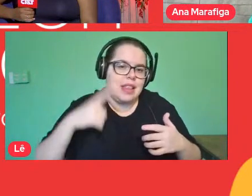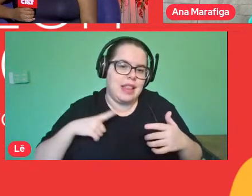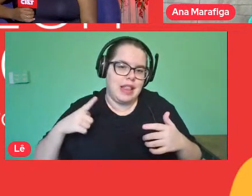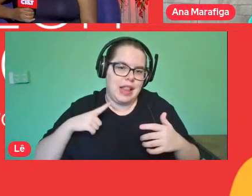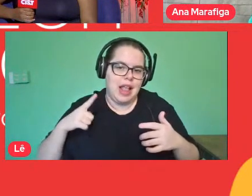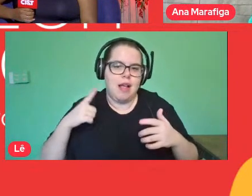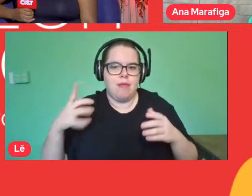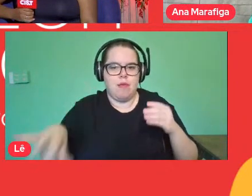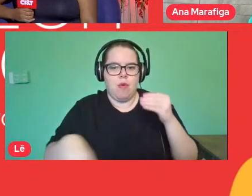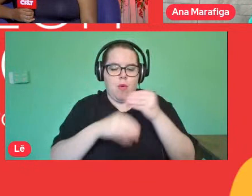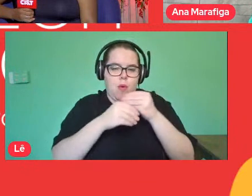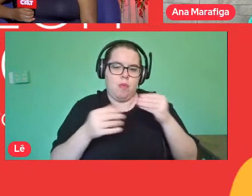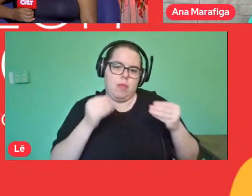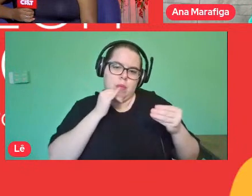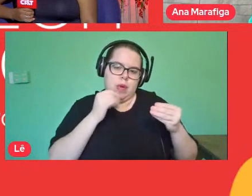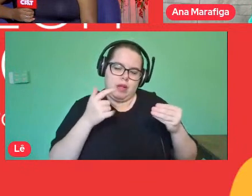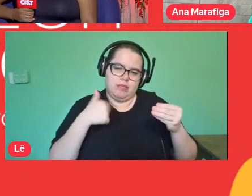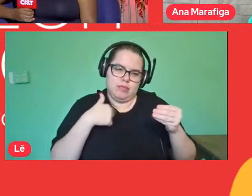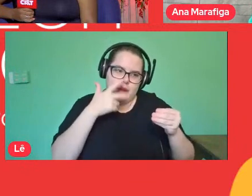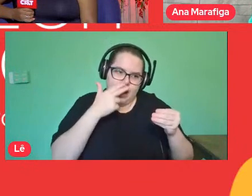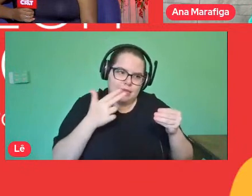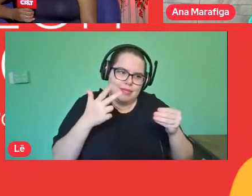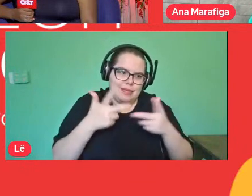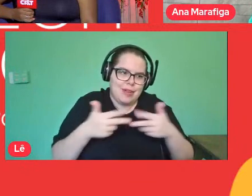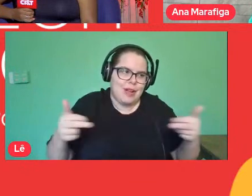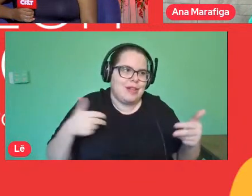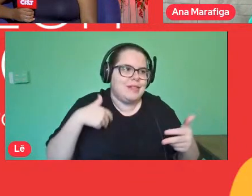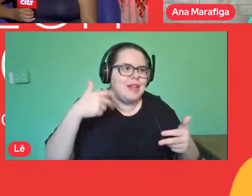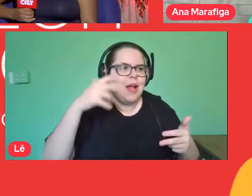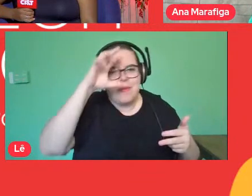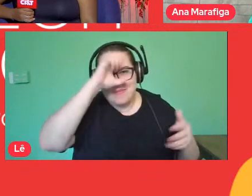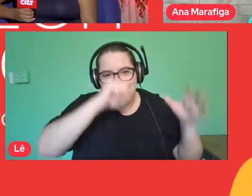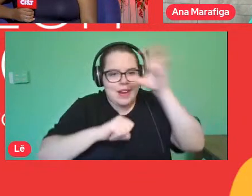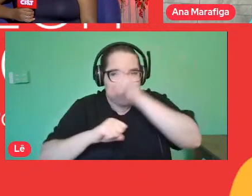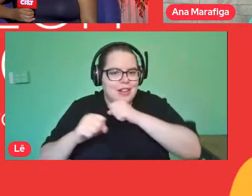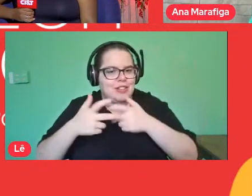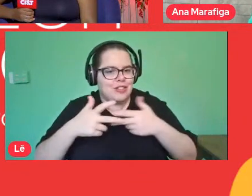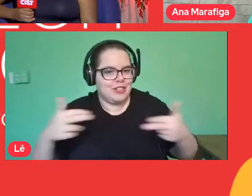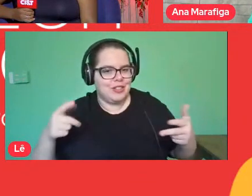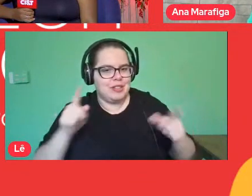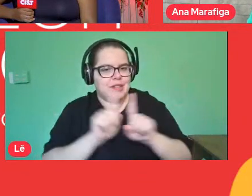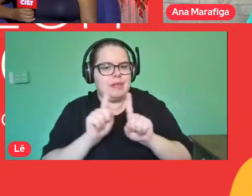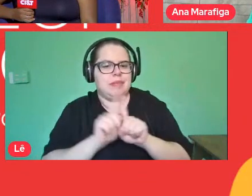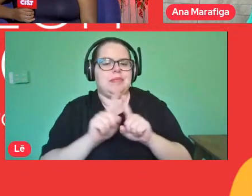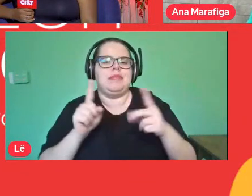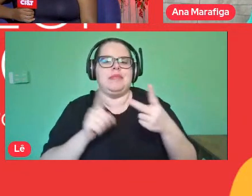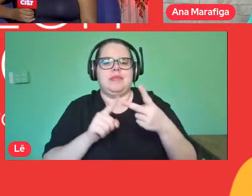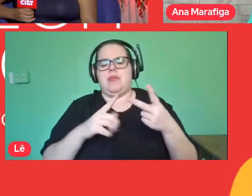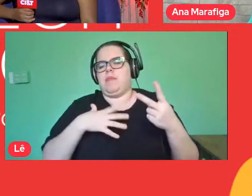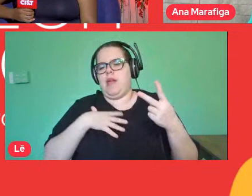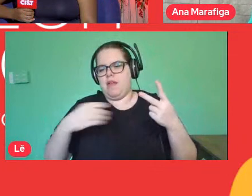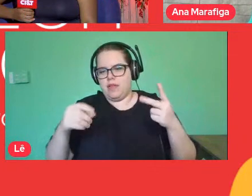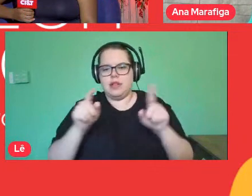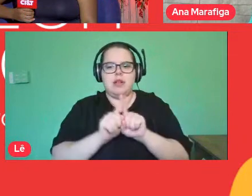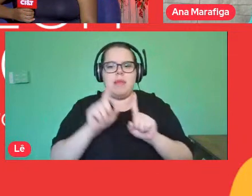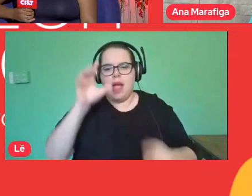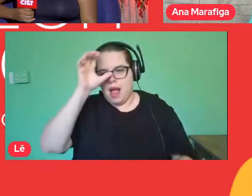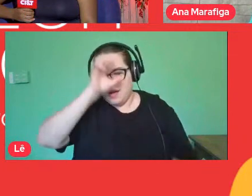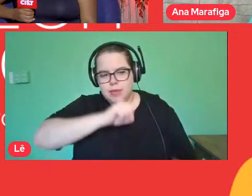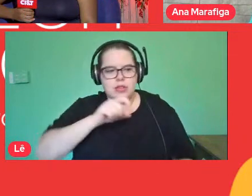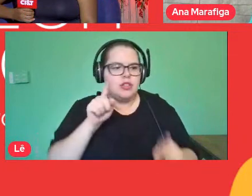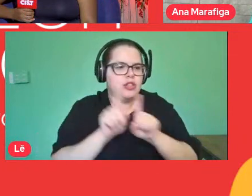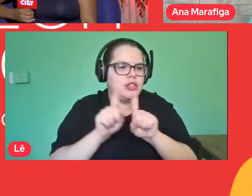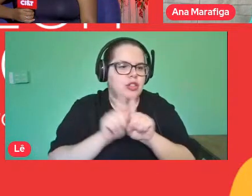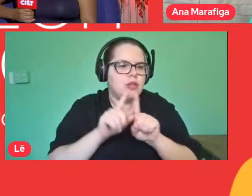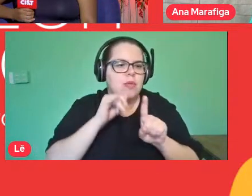era complementar, né? Então isso foi uma coisa que eu acho que eu aprendi no processo de mãe, na minha segunda filha aprendi, isso se solidificou, aprendi